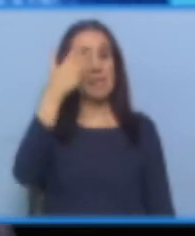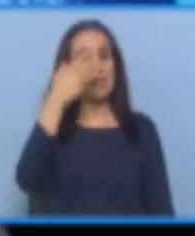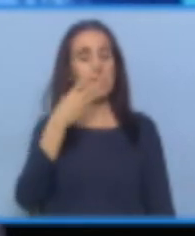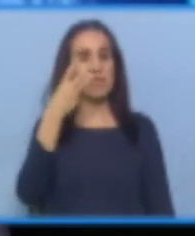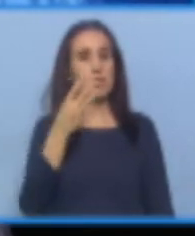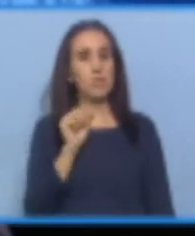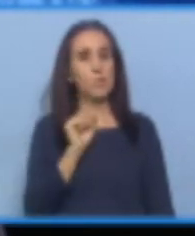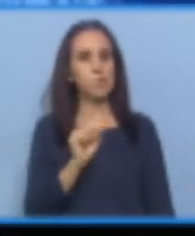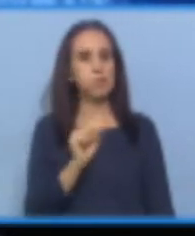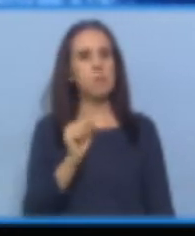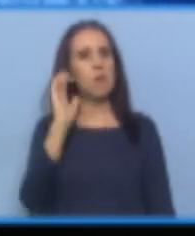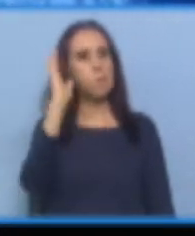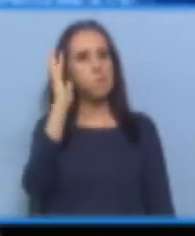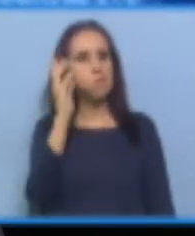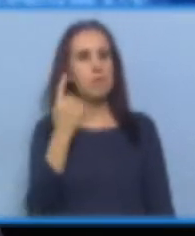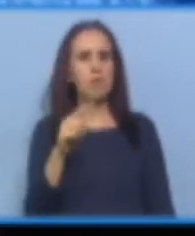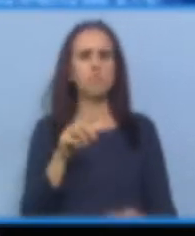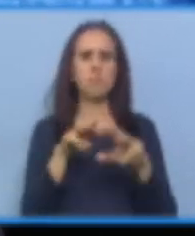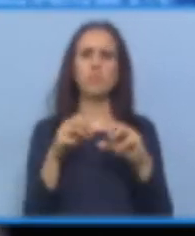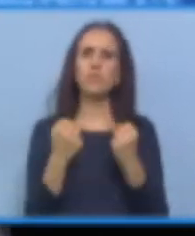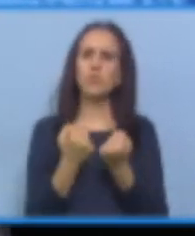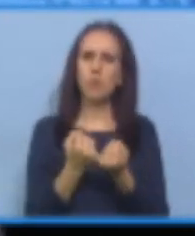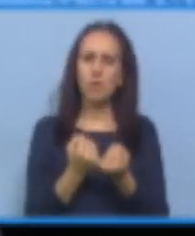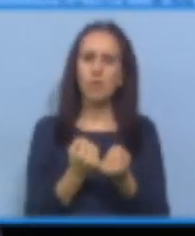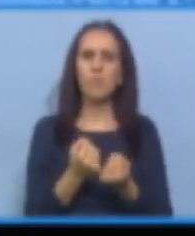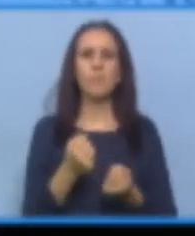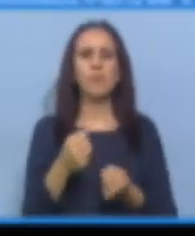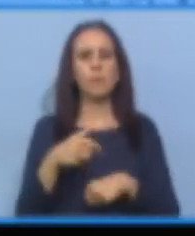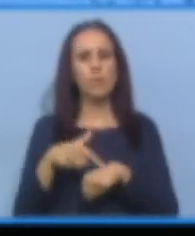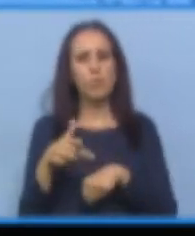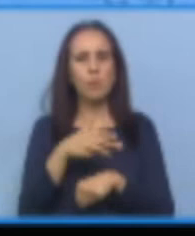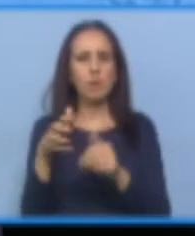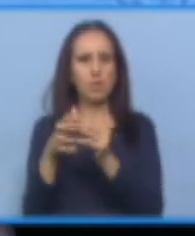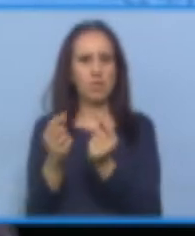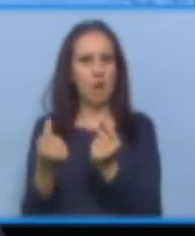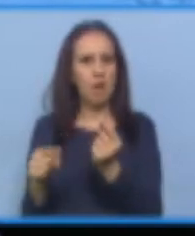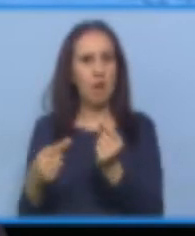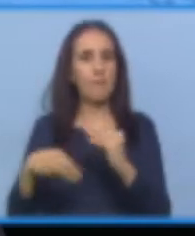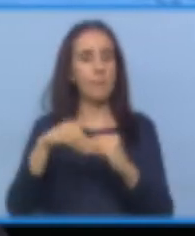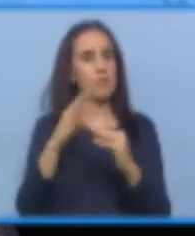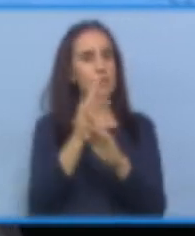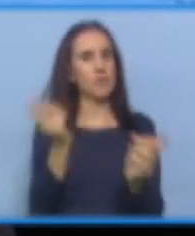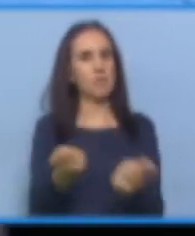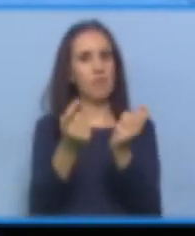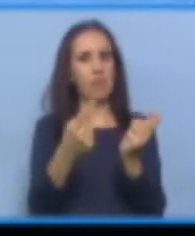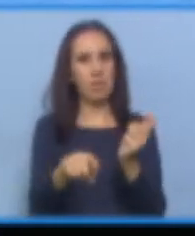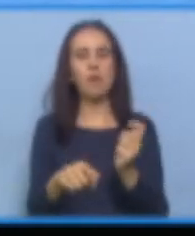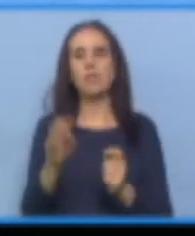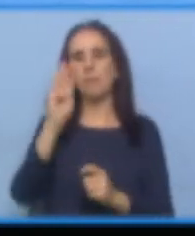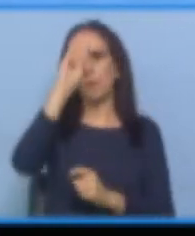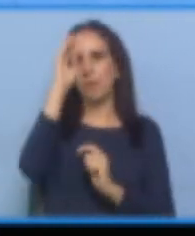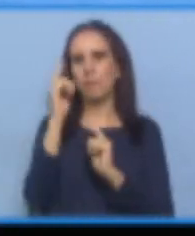de congresso, tem workshops, tem momentos de oração, depois tem um festival, depois tem um encontro com o